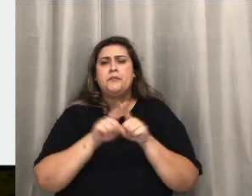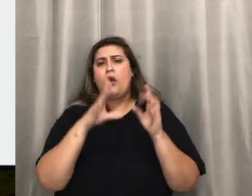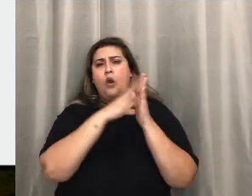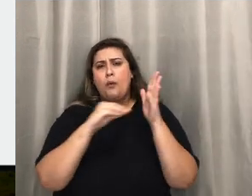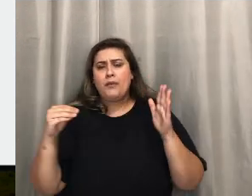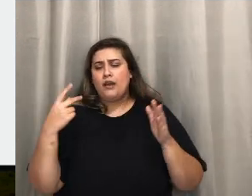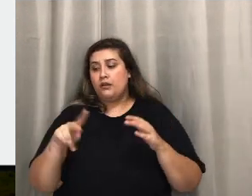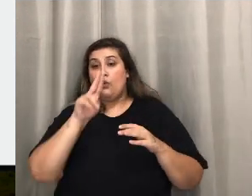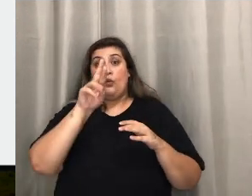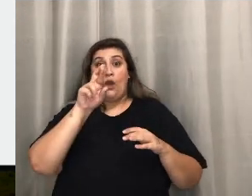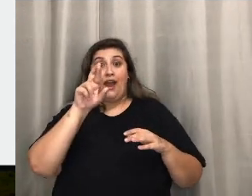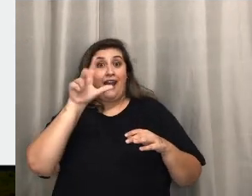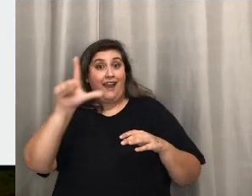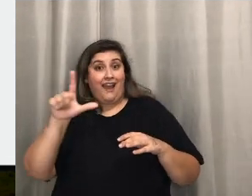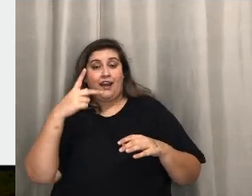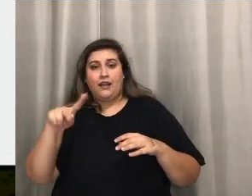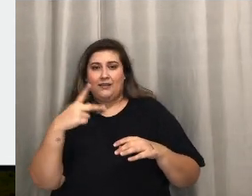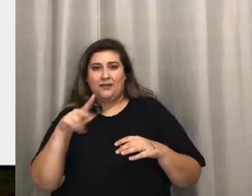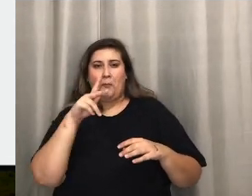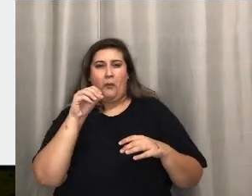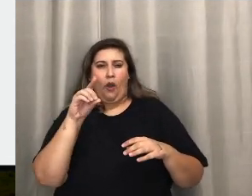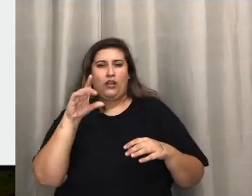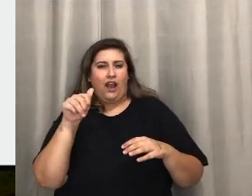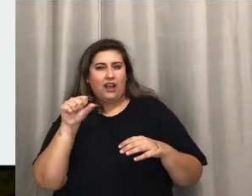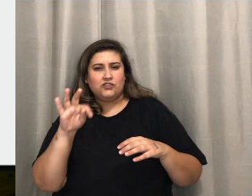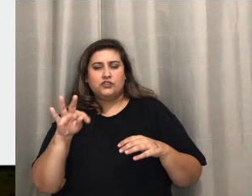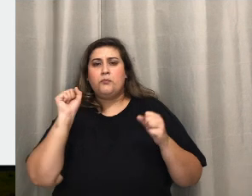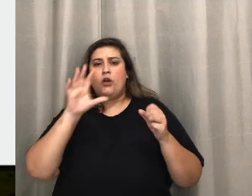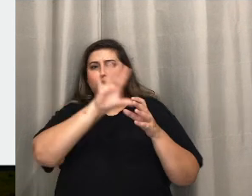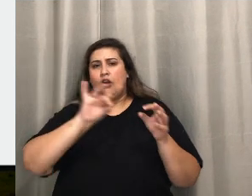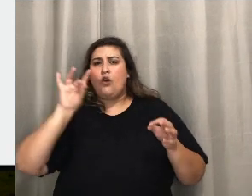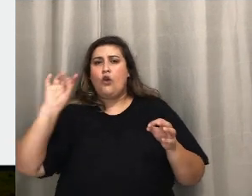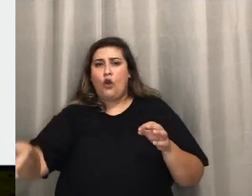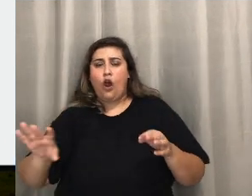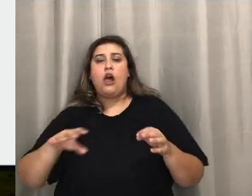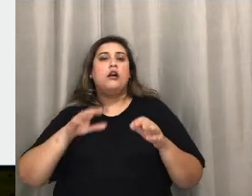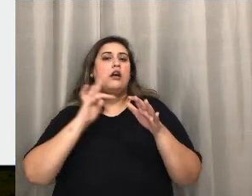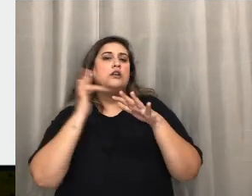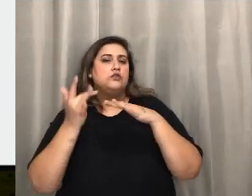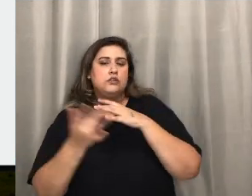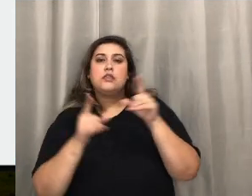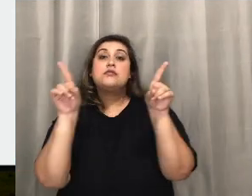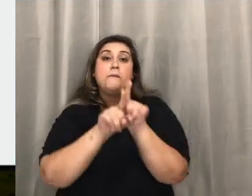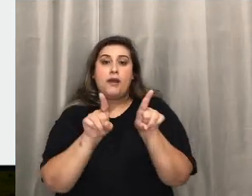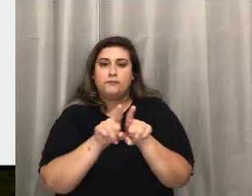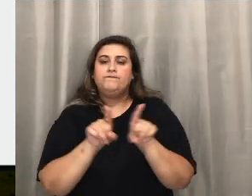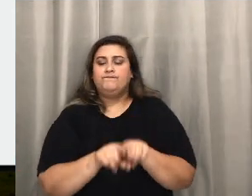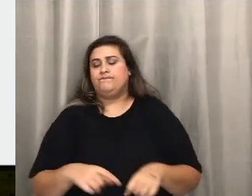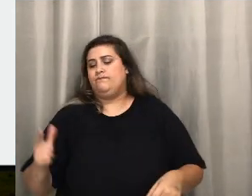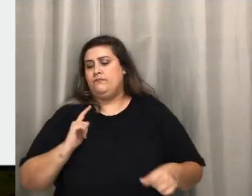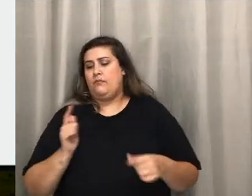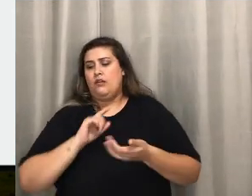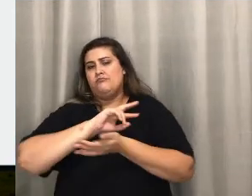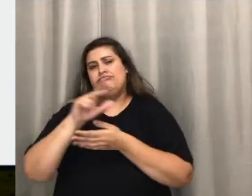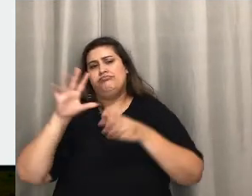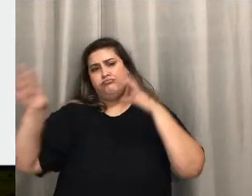no Twitter. Nós podemos ainda copiar essa URL, esse podcast, e colar esse link